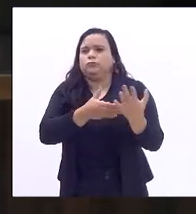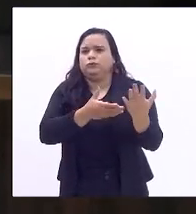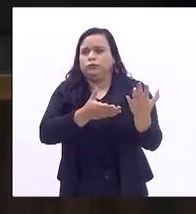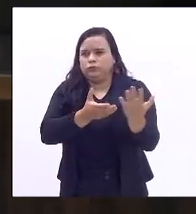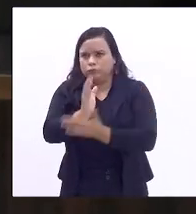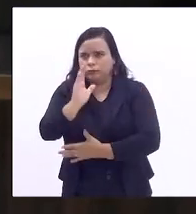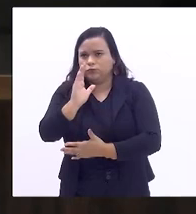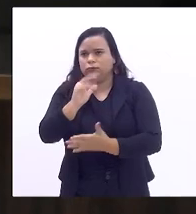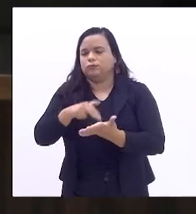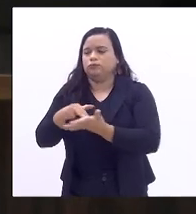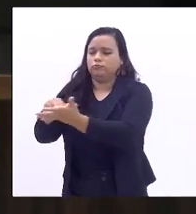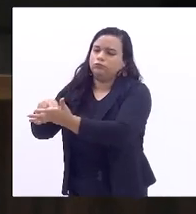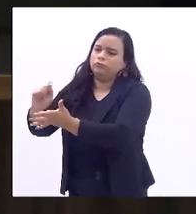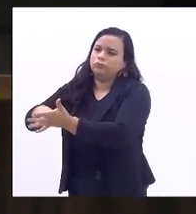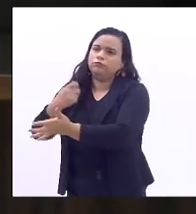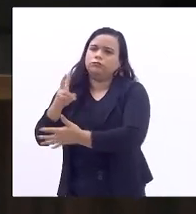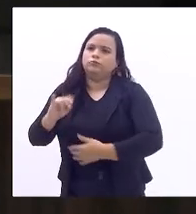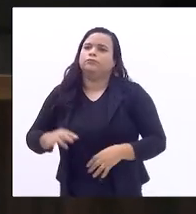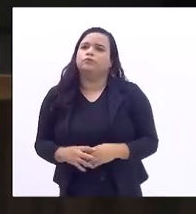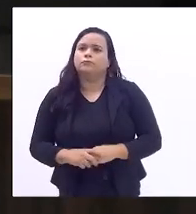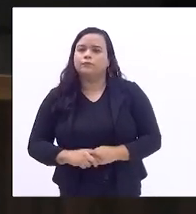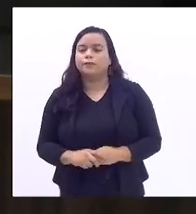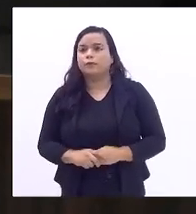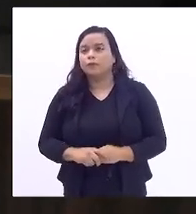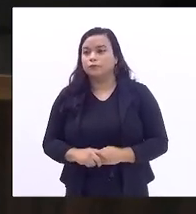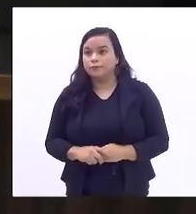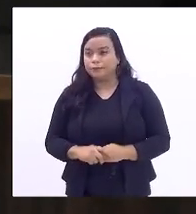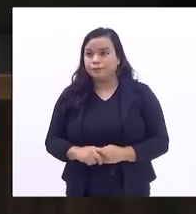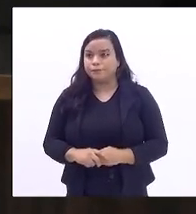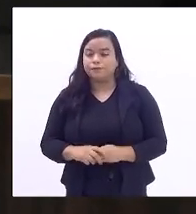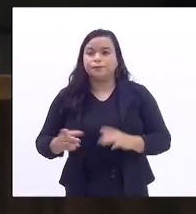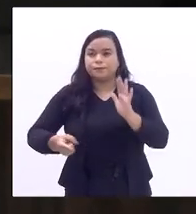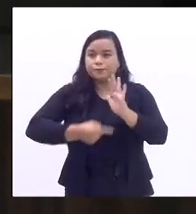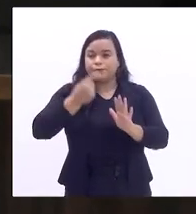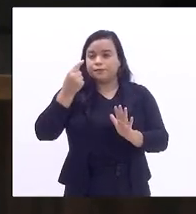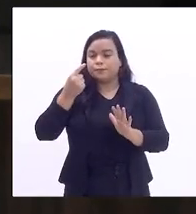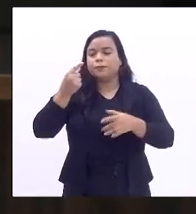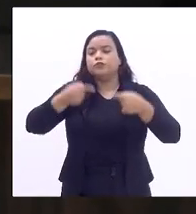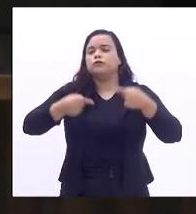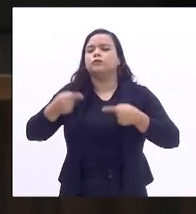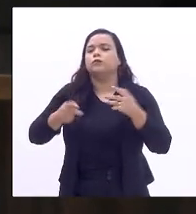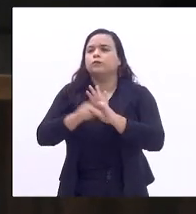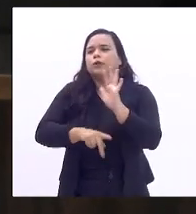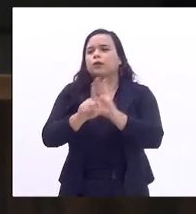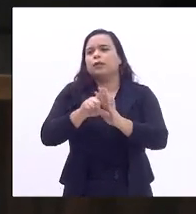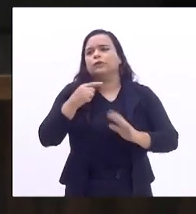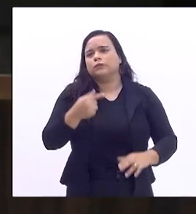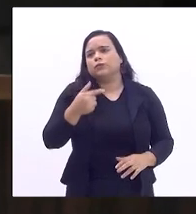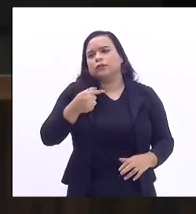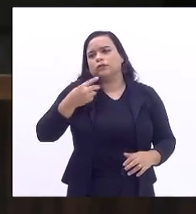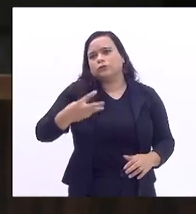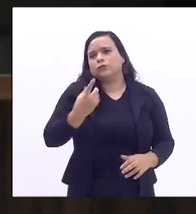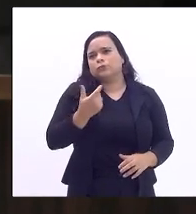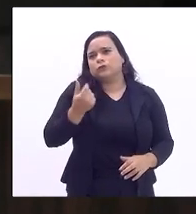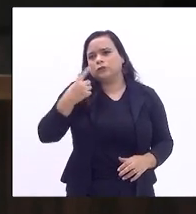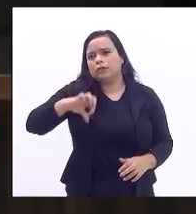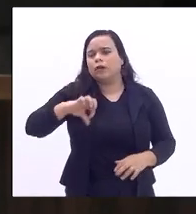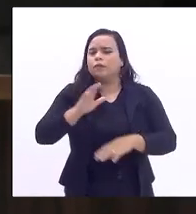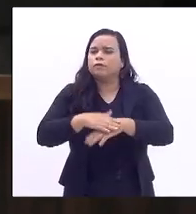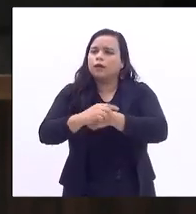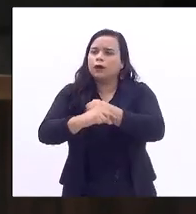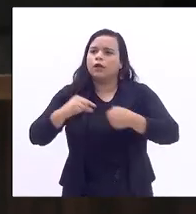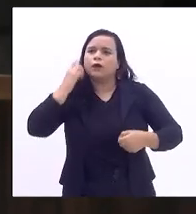aprovado vai autógrafo e em primeira discussão projeto de lei 773 de 19 de autoria do deputado danniel